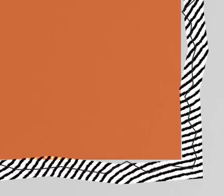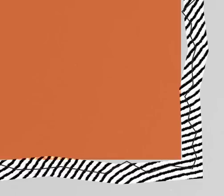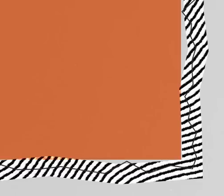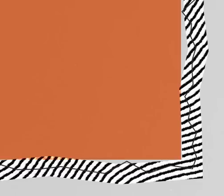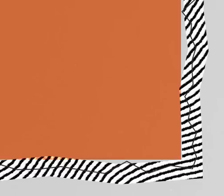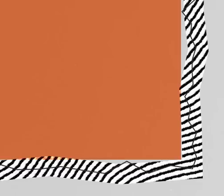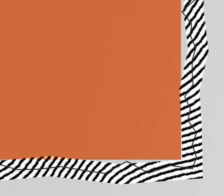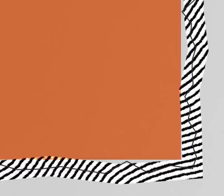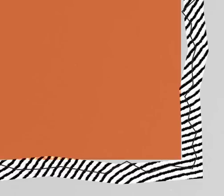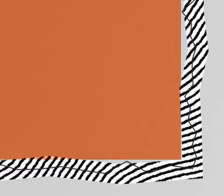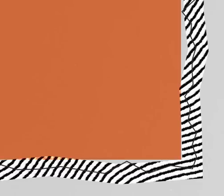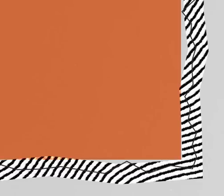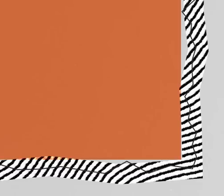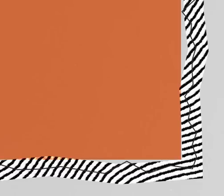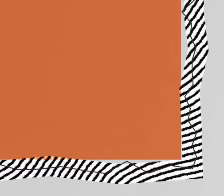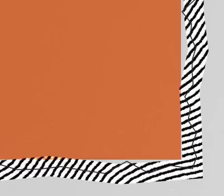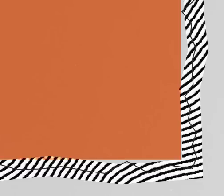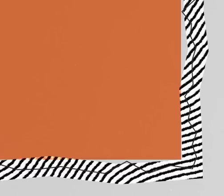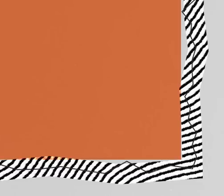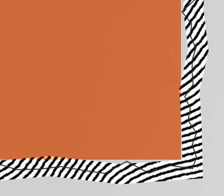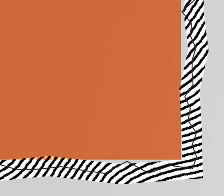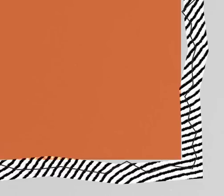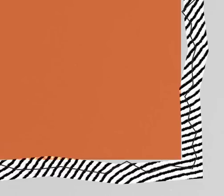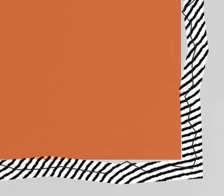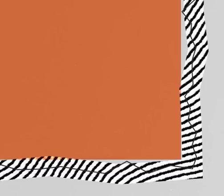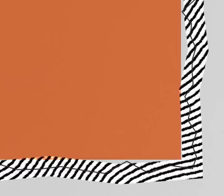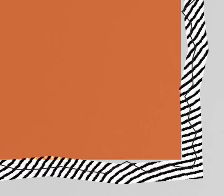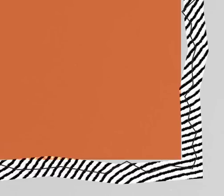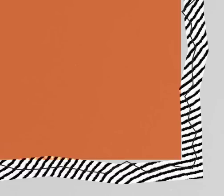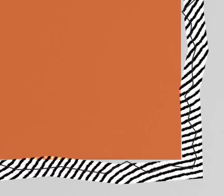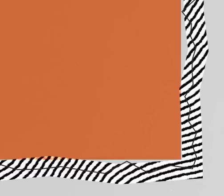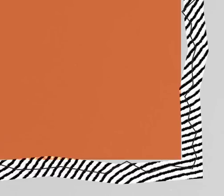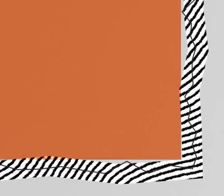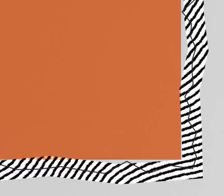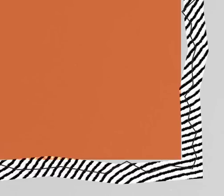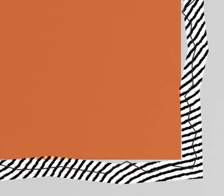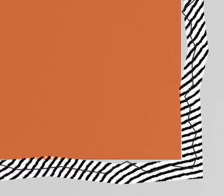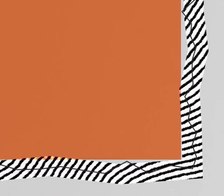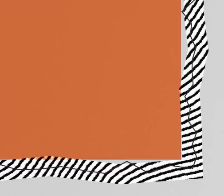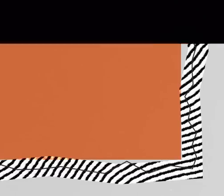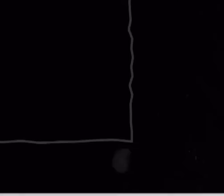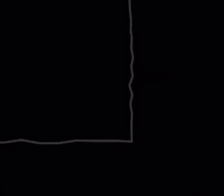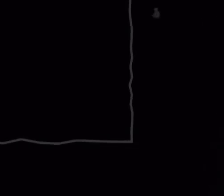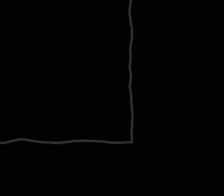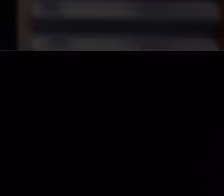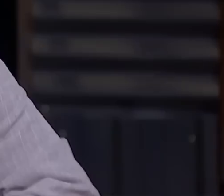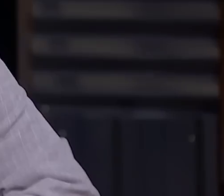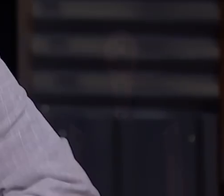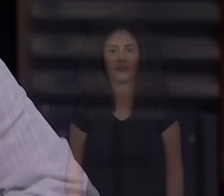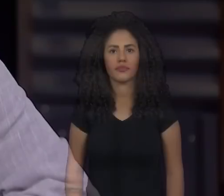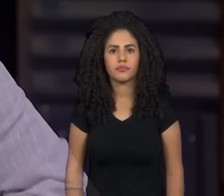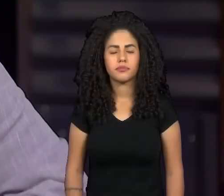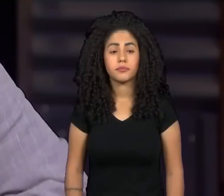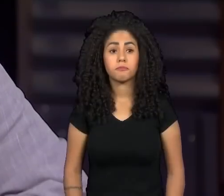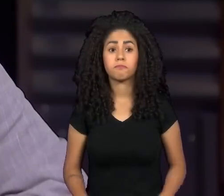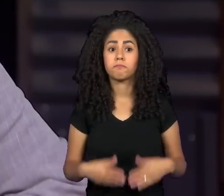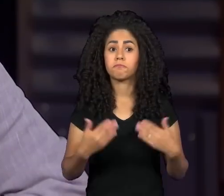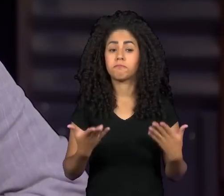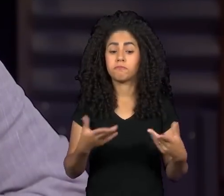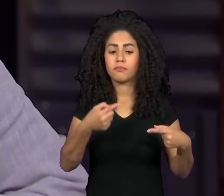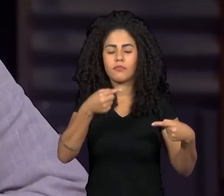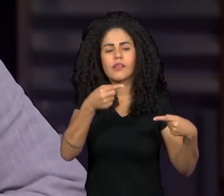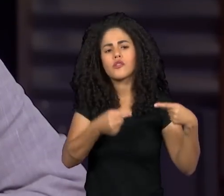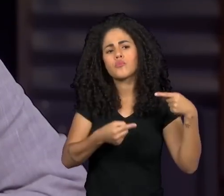fazia piada? Claro que não, na época do Lula eu não era humorista, eu tinha emprego, que nem todo brasileiro. A política, ela